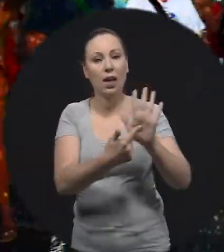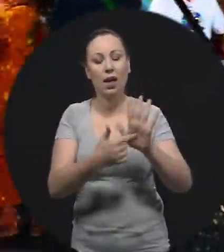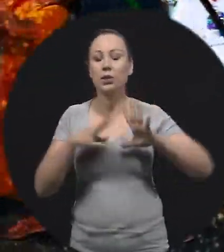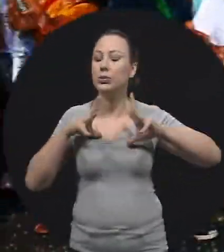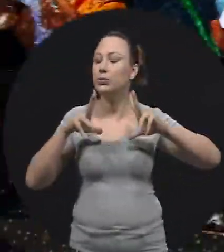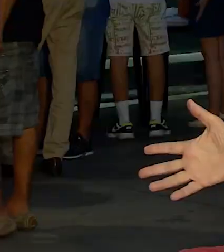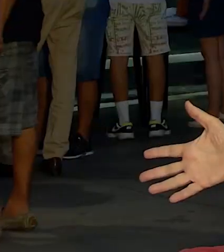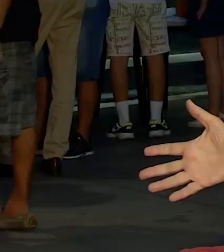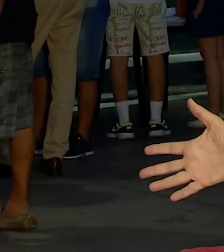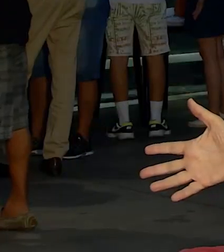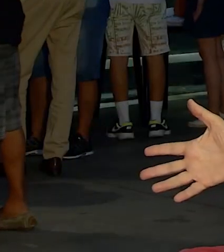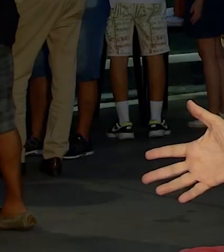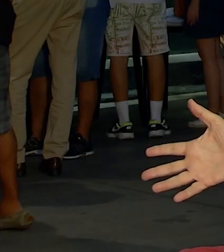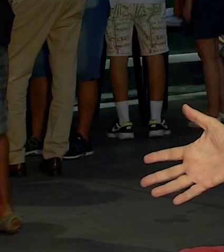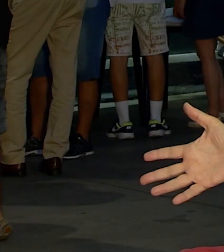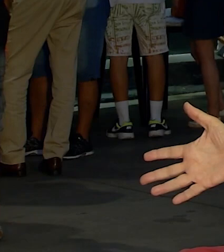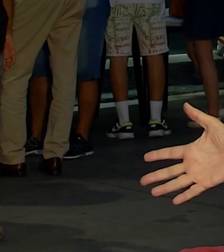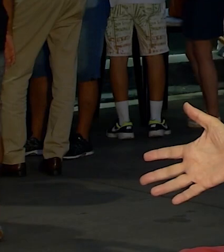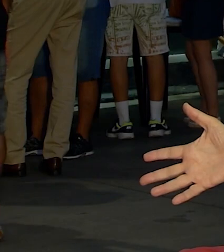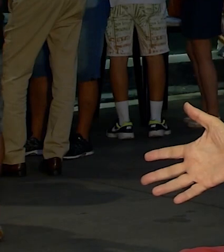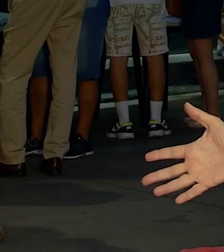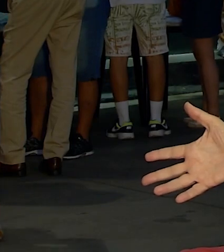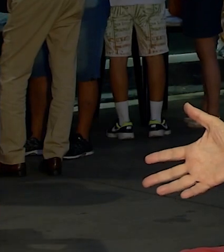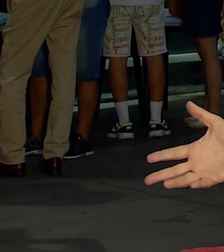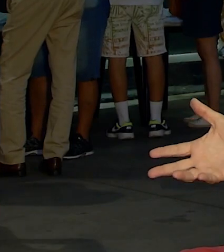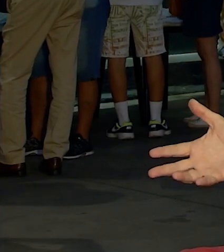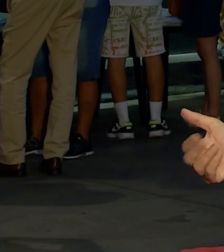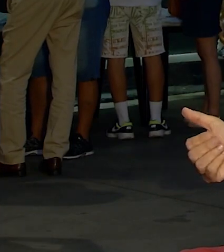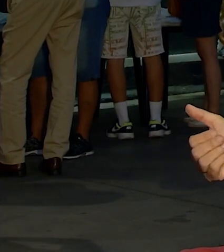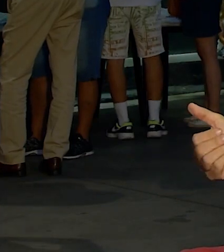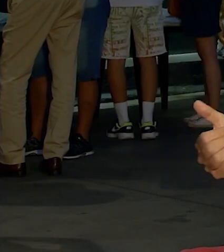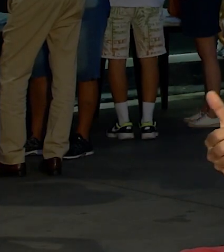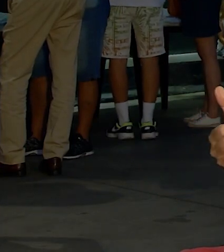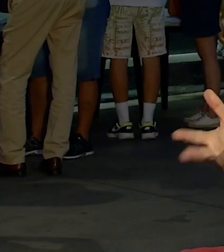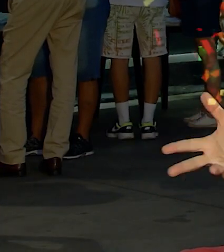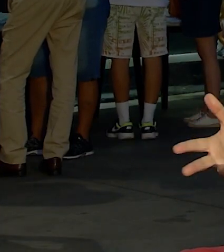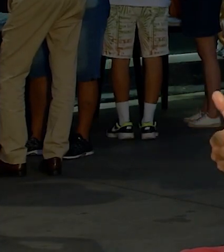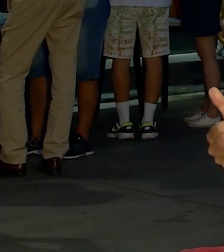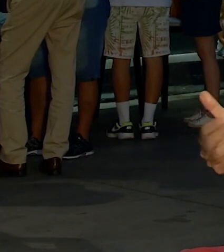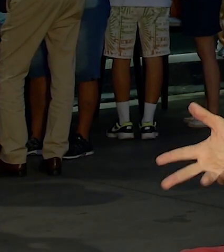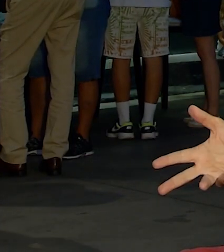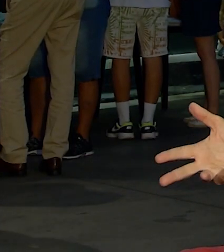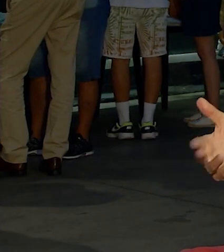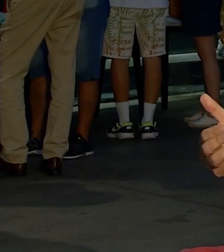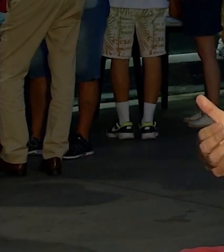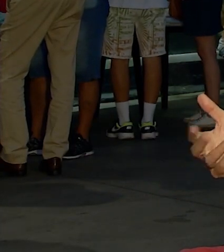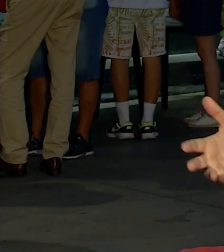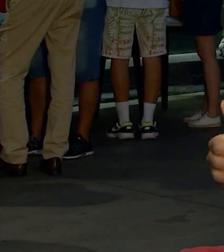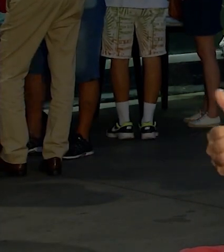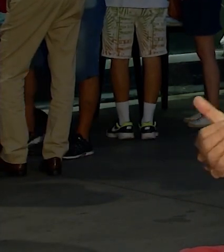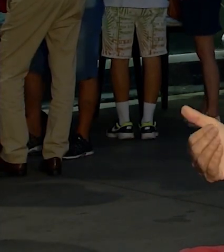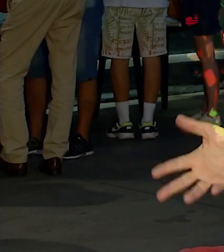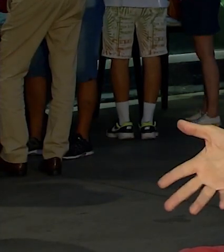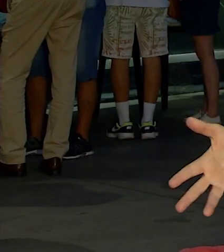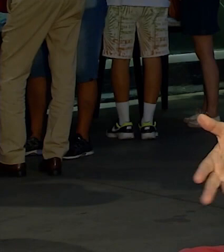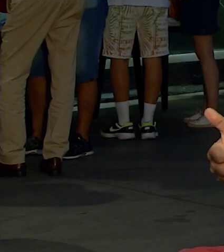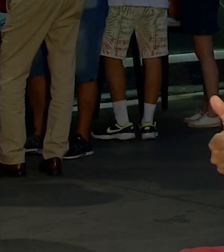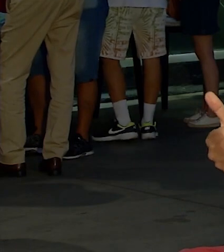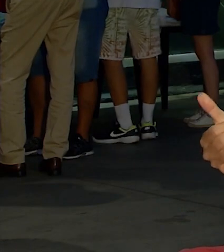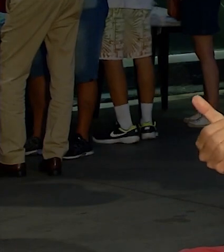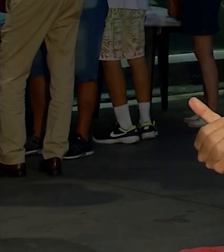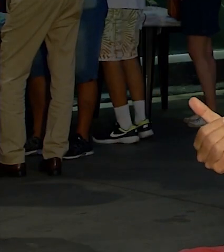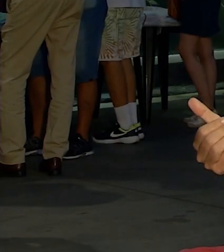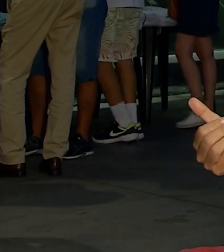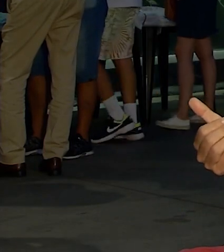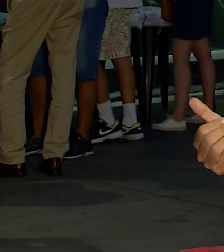escancarar essa rua para todo mundo. Então que venham sempre cada vez mais, e o bloco está não